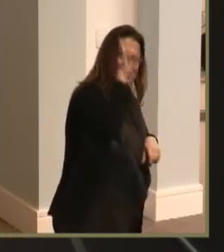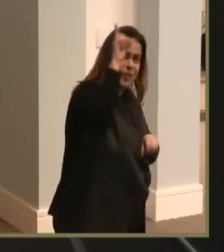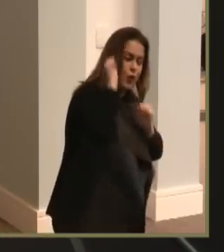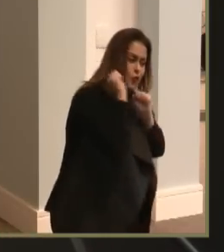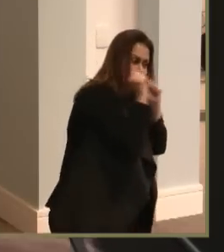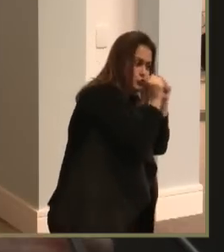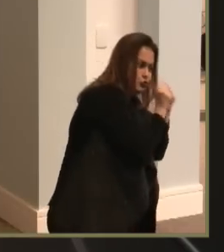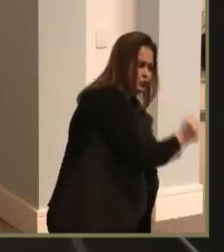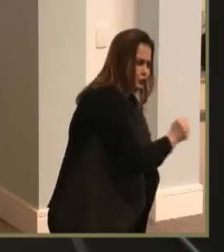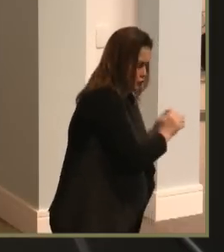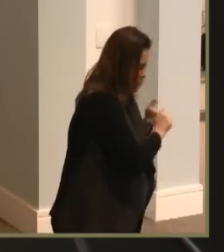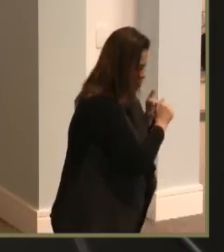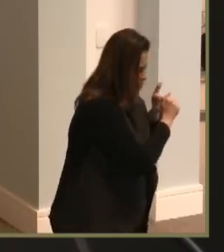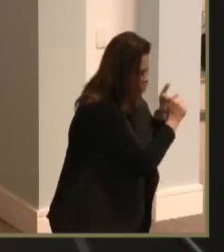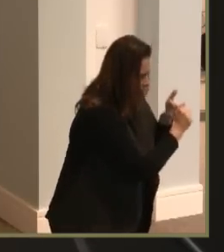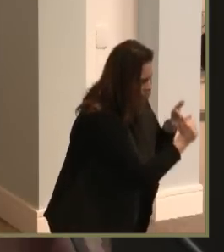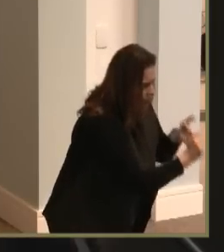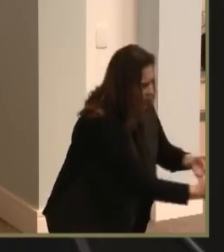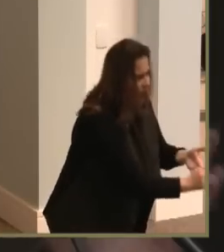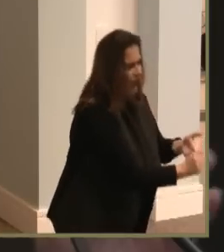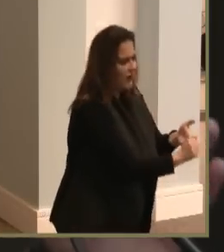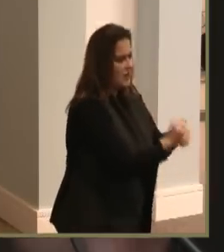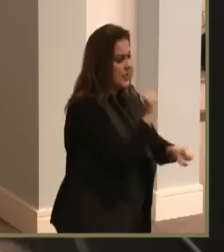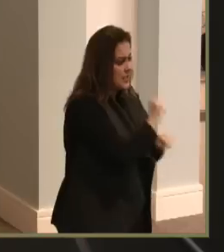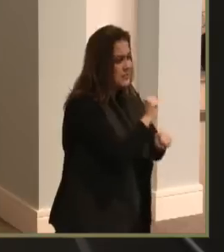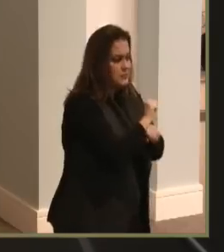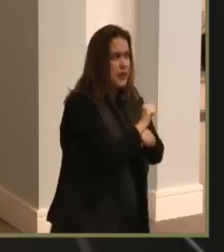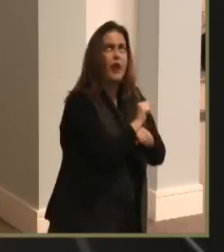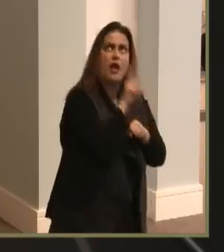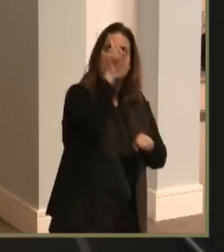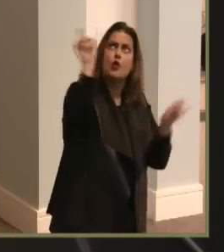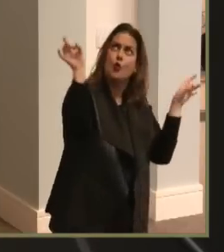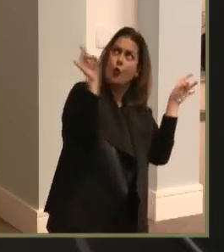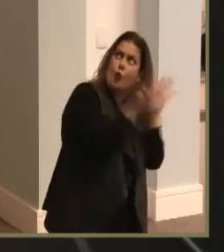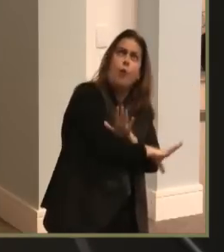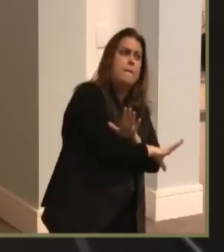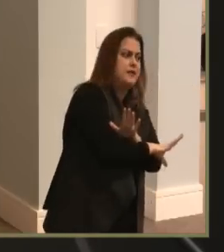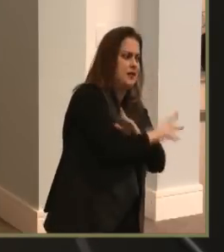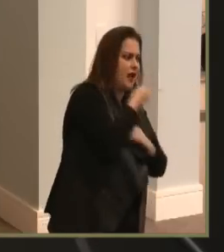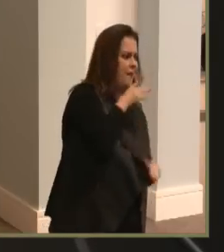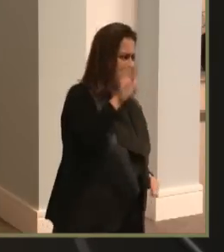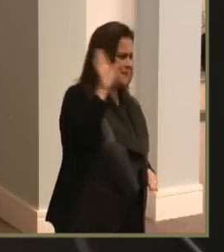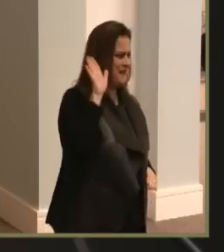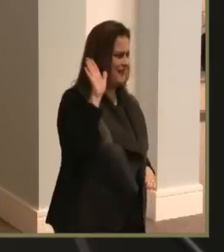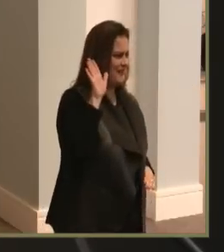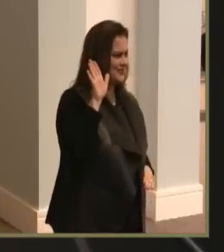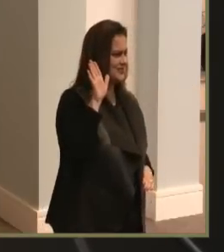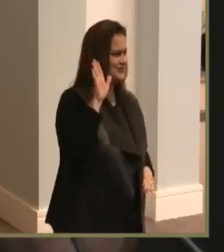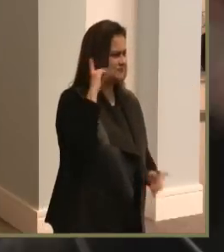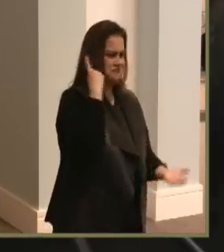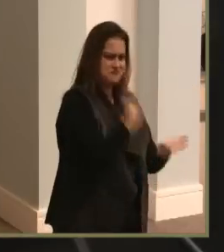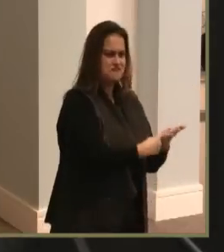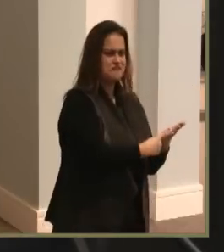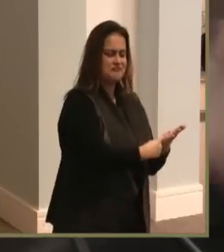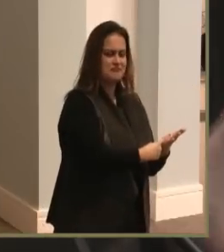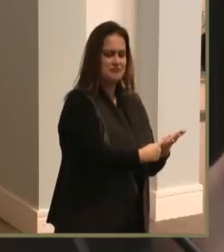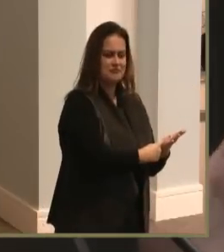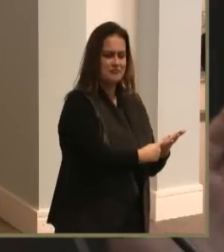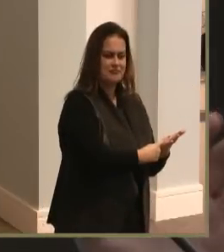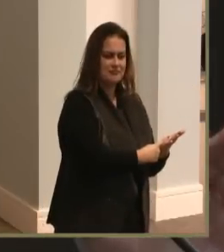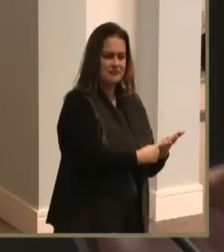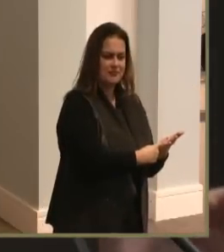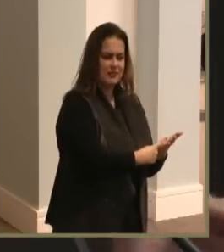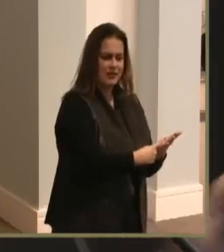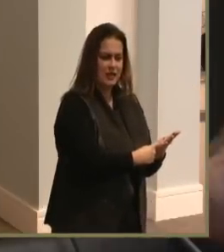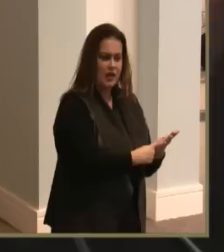receber dEle a direção, a orientação, é esperar a promessa do Pai, do revestimento espiritual, da capacidade espiritual para poder sair